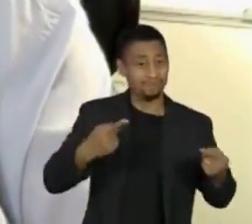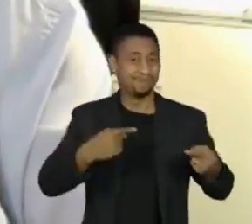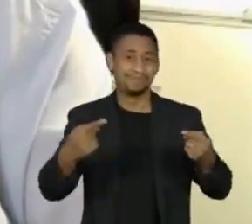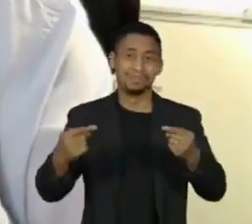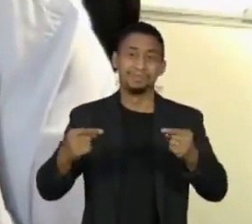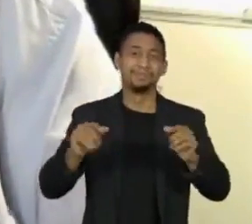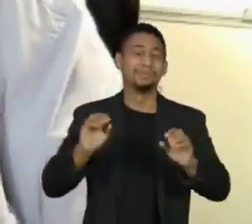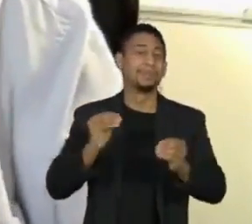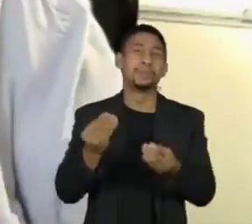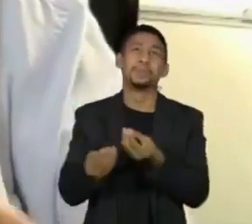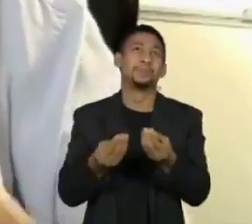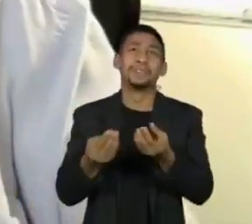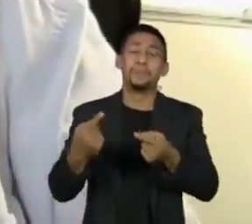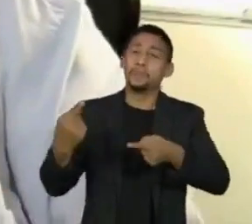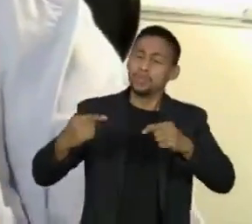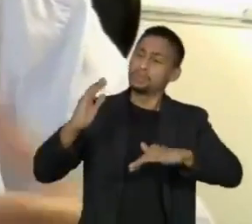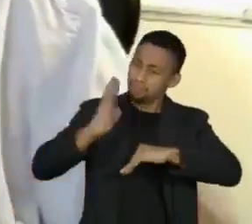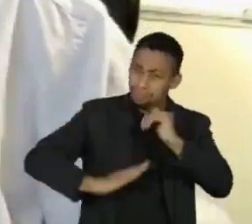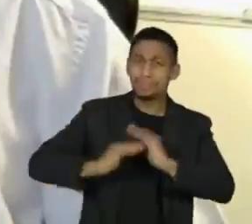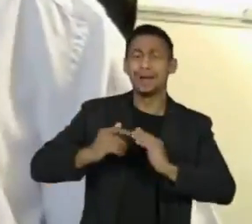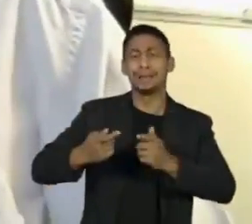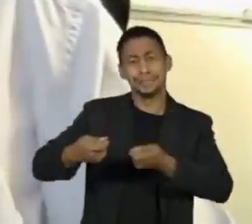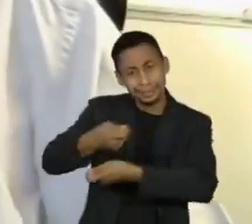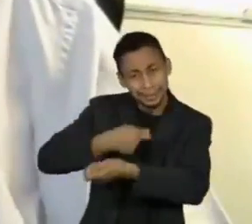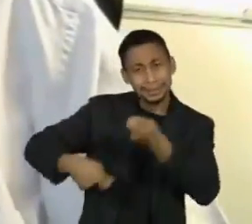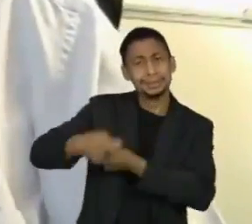políticas no sentido pleno, né, de gestão